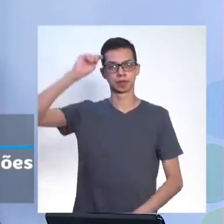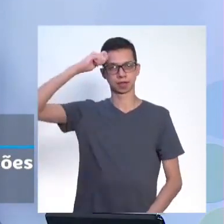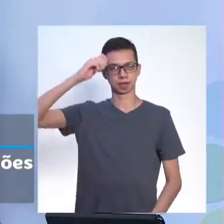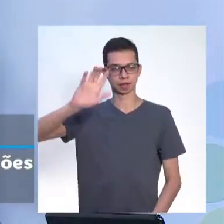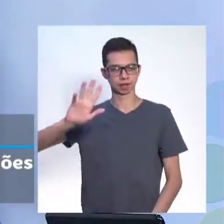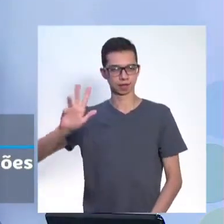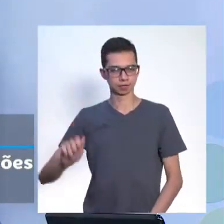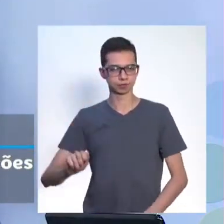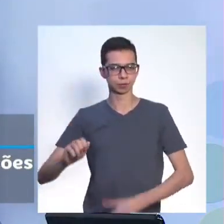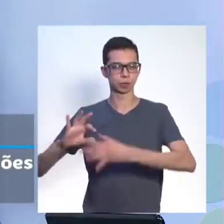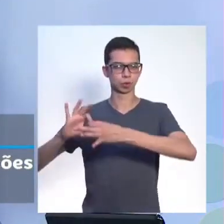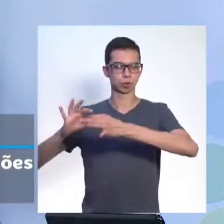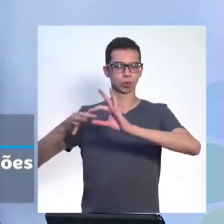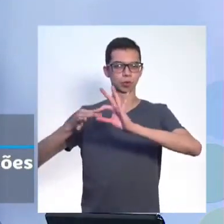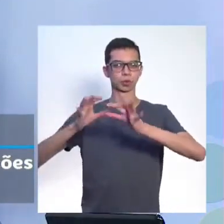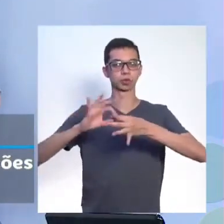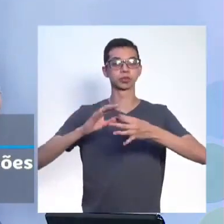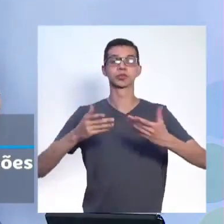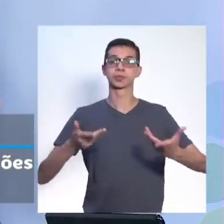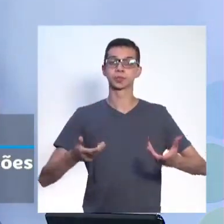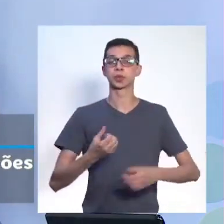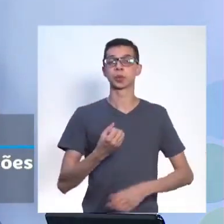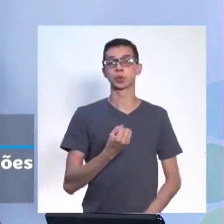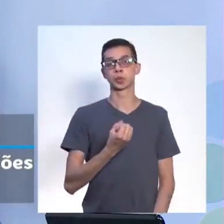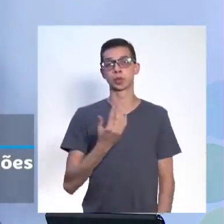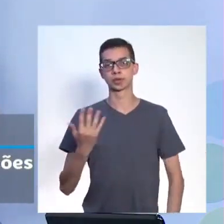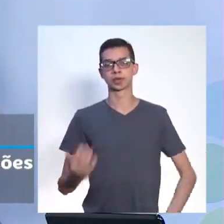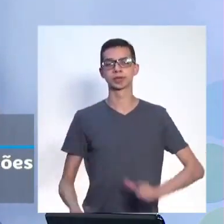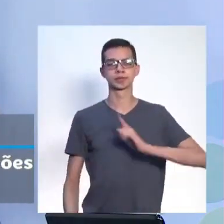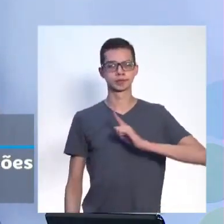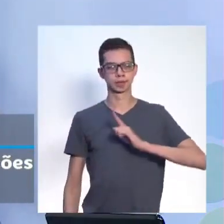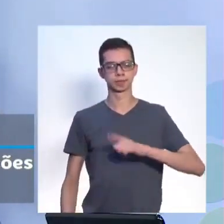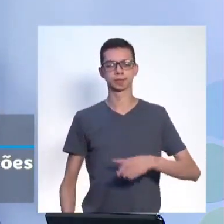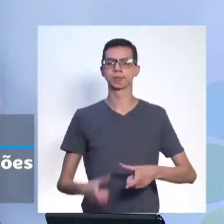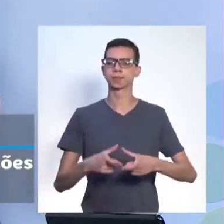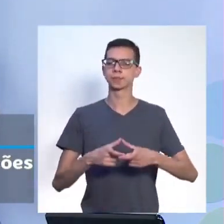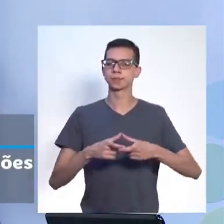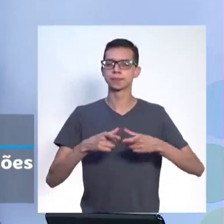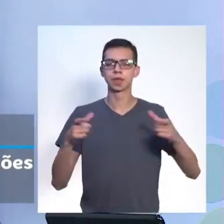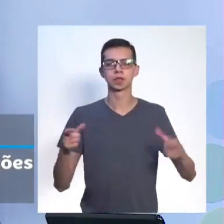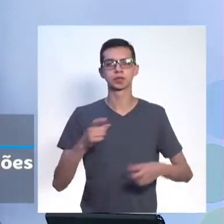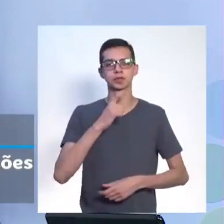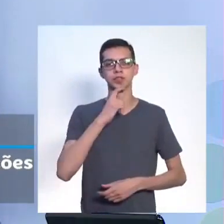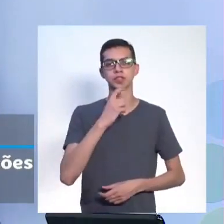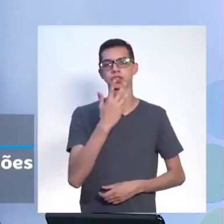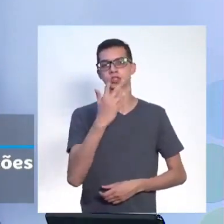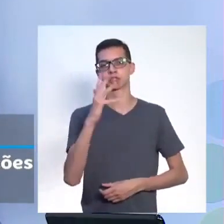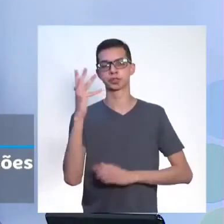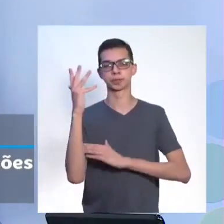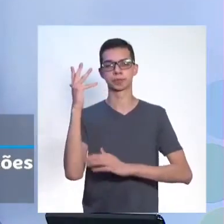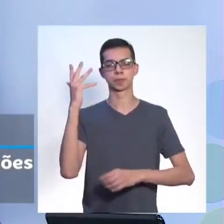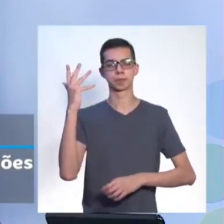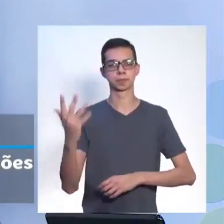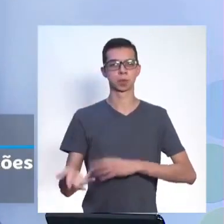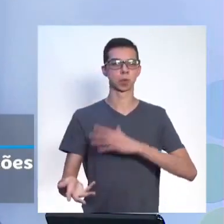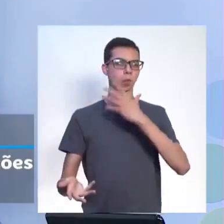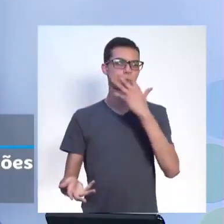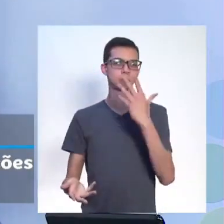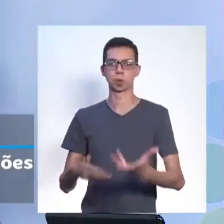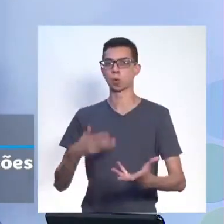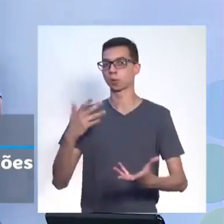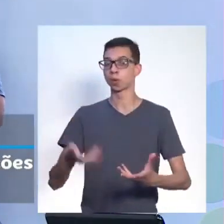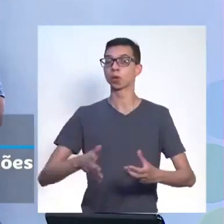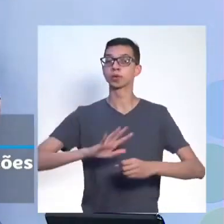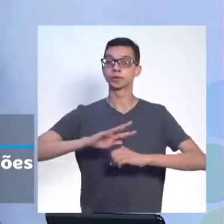e aí, né, com a sua maior quantidade aí de desmatamento, acabou tendo uma menor biodiversidade, tudo bem? Já